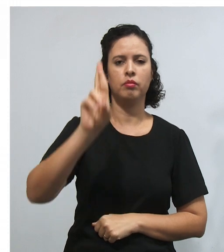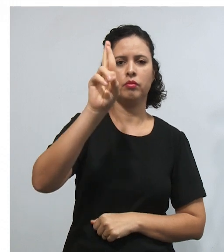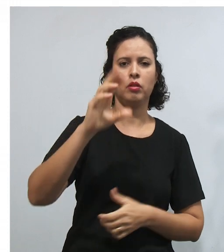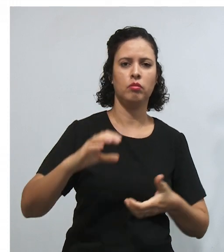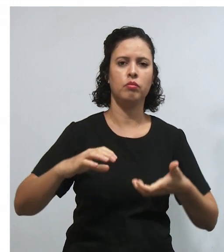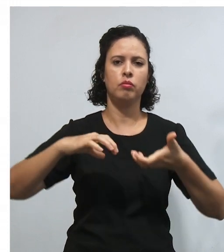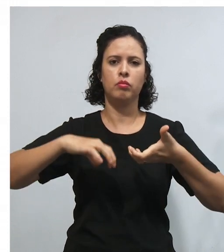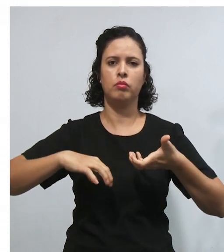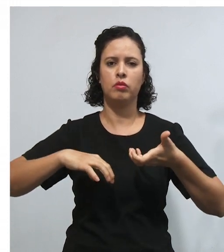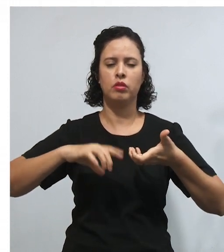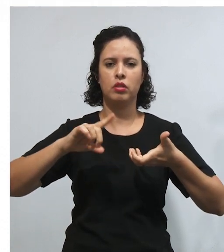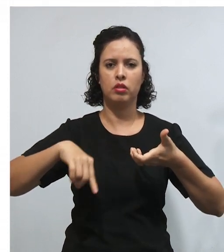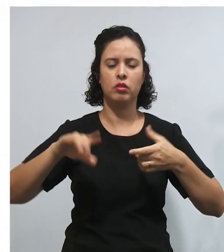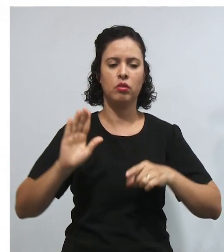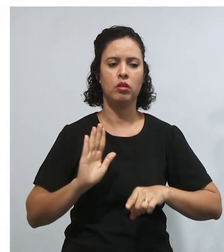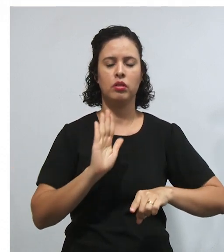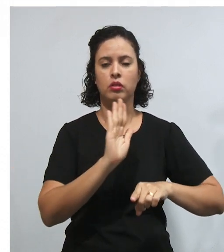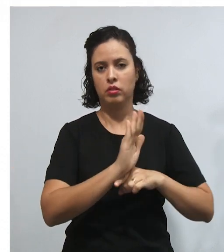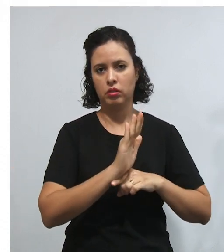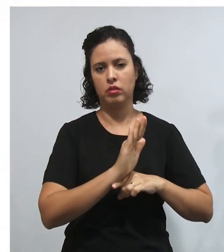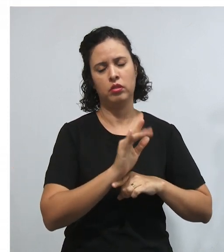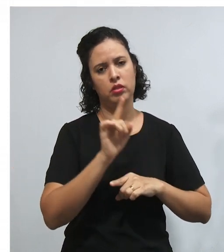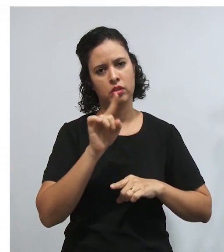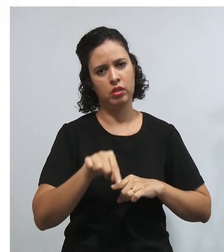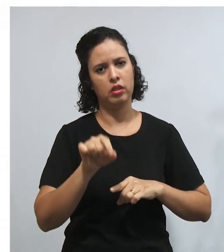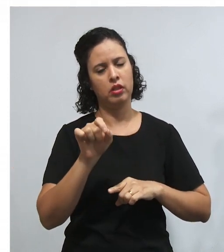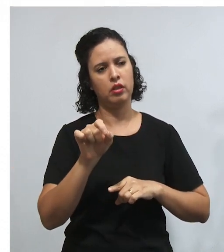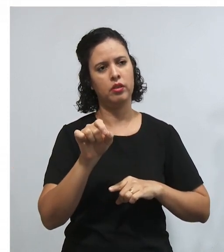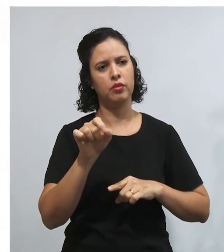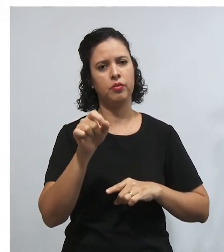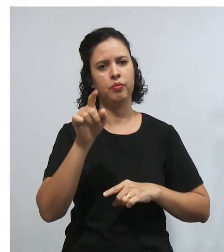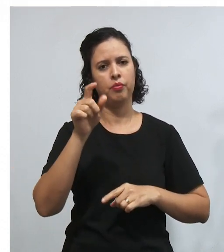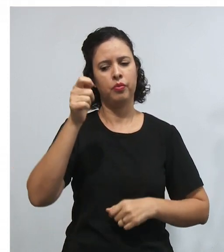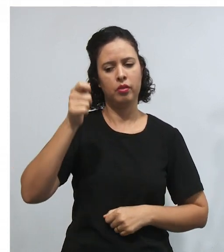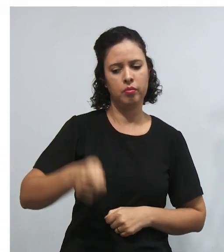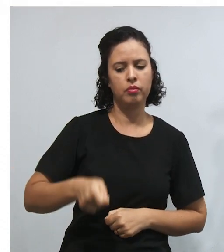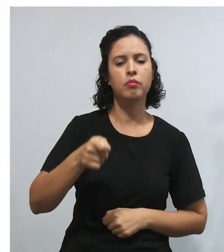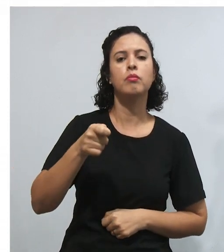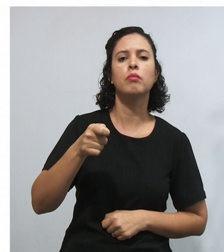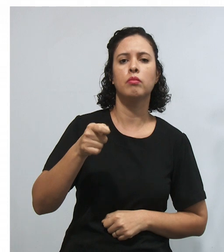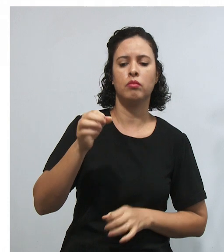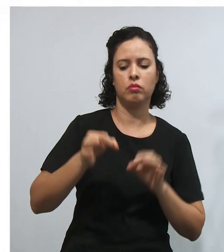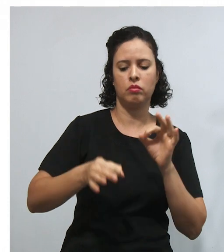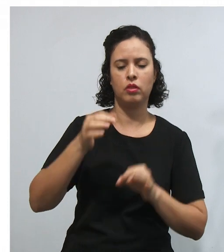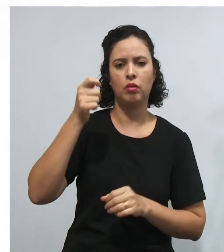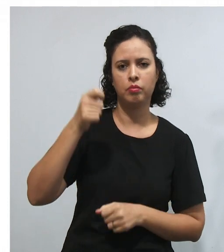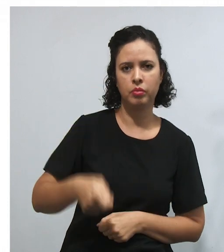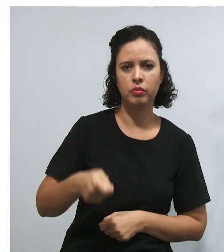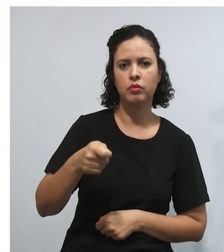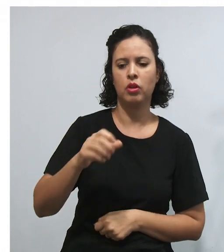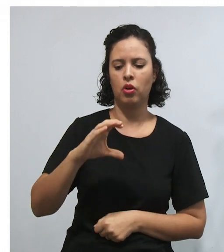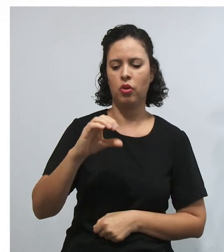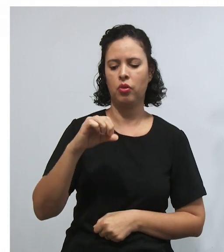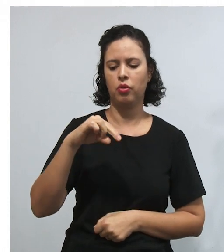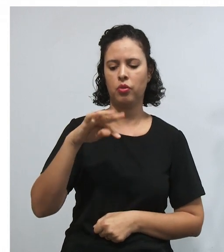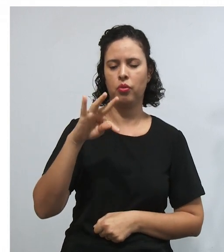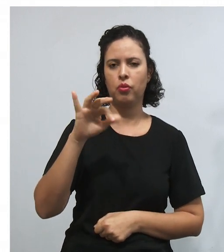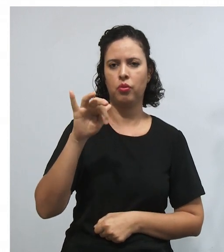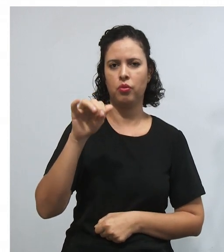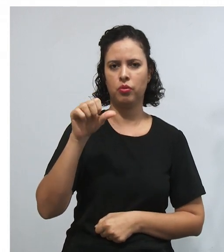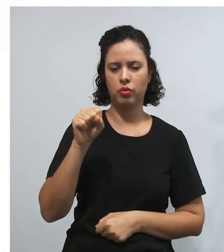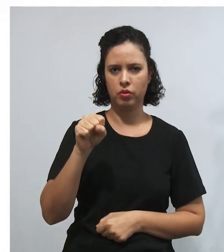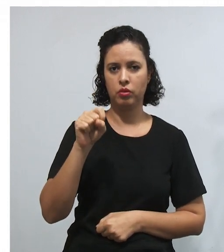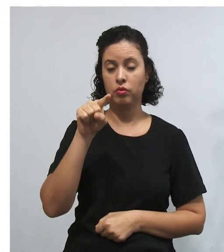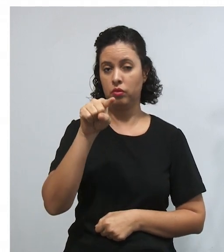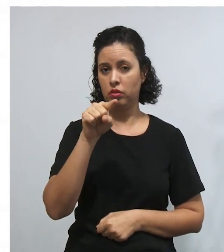Congresso Nacional com o auxílio do Tribunal de Contas. Isso é importantíssimo. Porque para quem está aqui no curso de gestão pública, que vai prestar